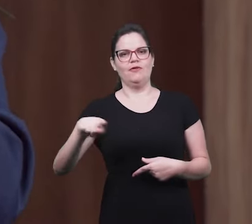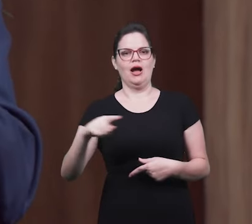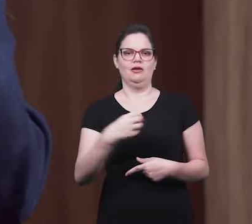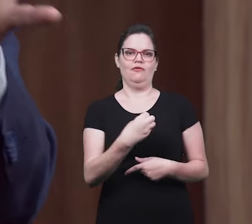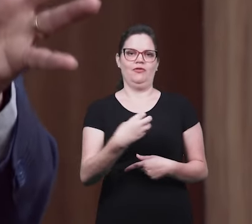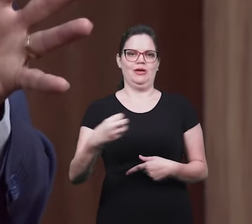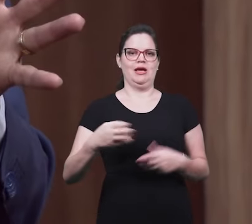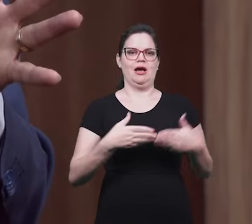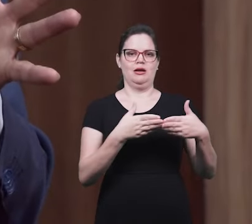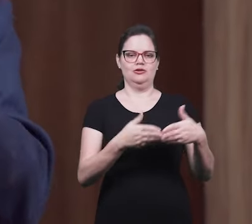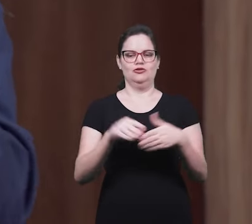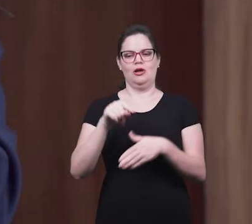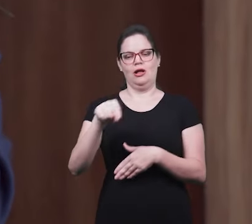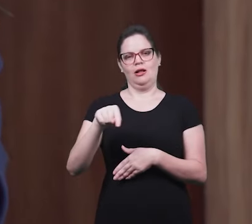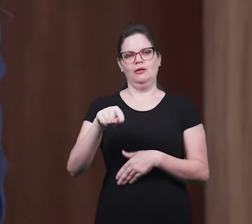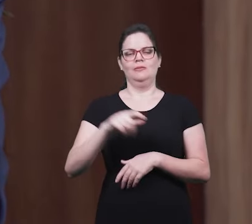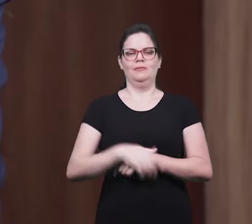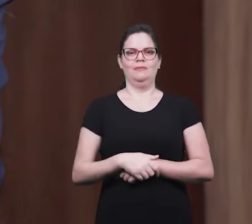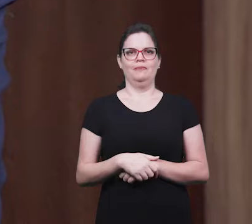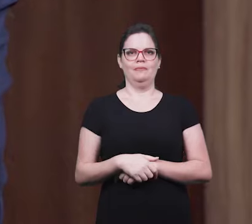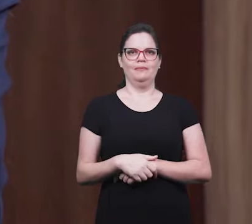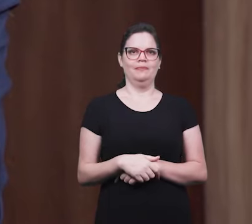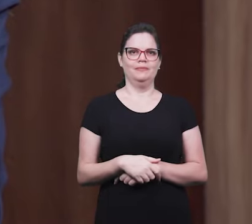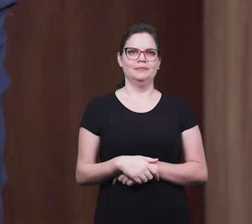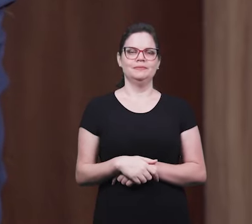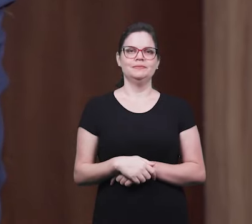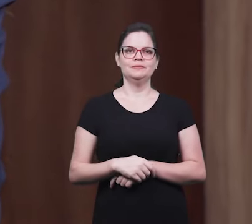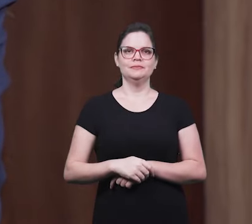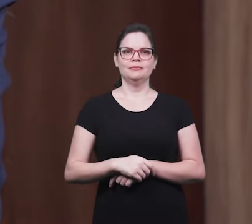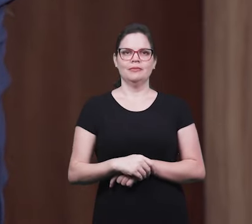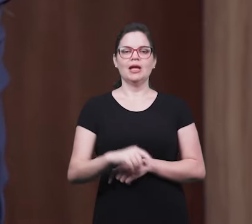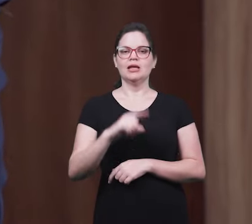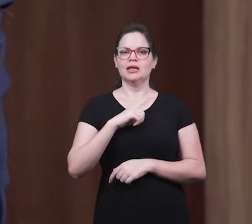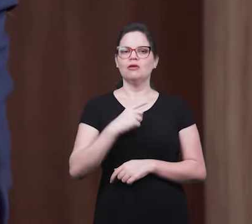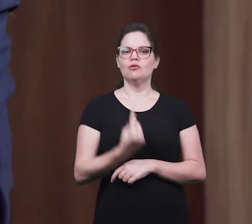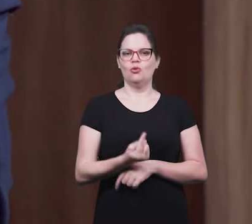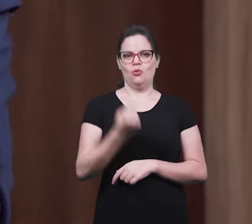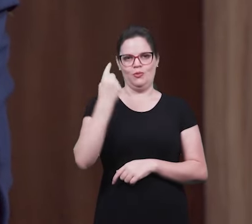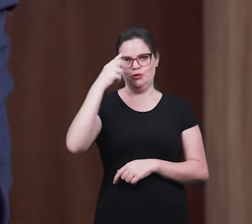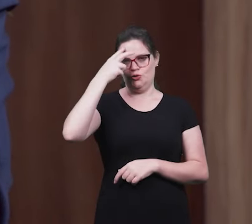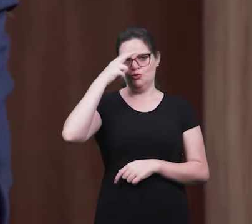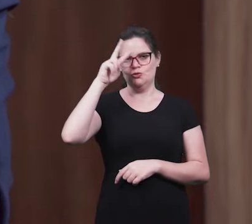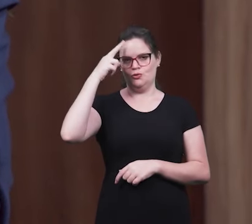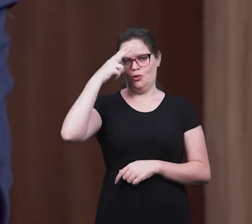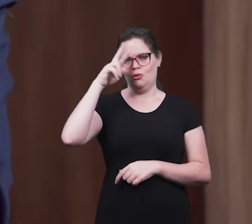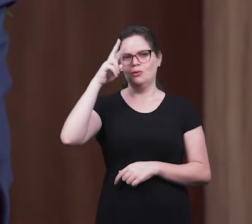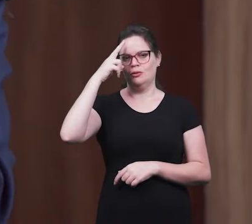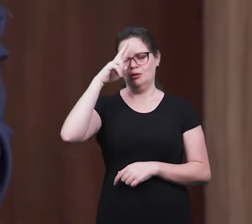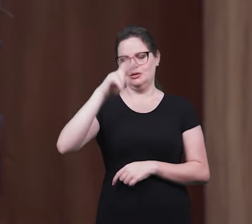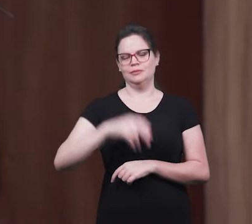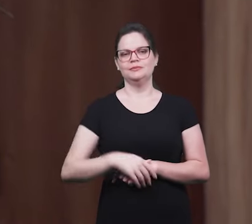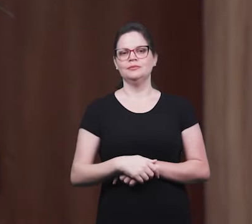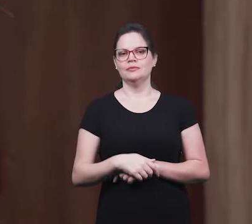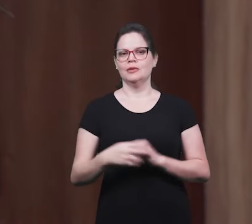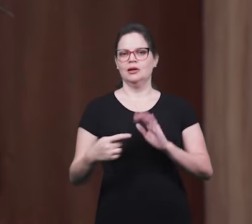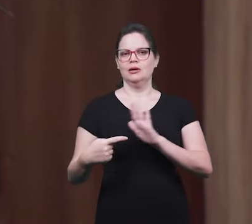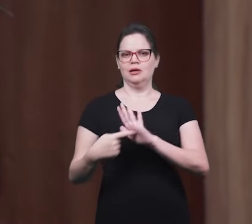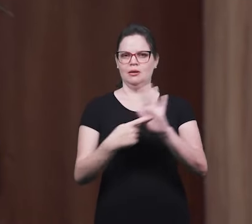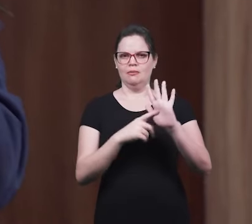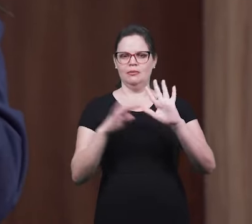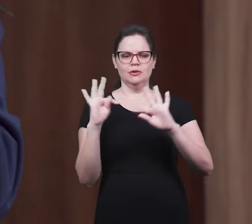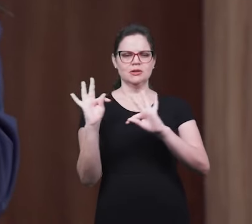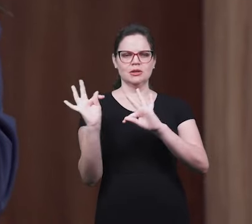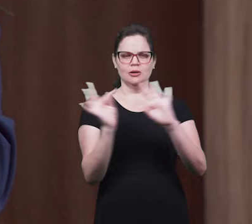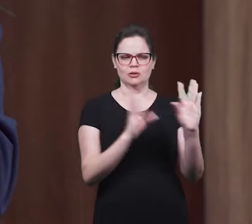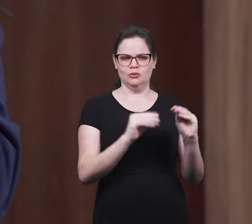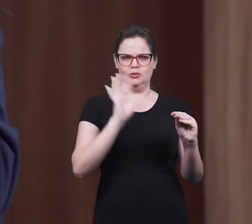evangelização naquele tempo. E é um fato, Jerônimo, um episódio que ilustra muito bem tudo